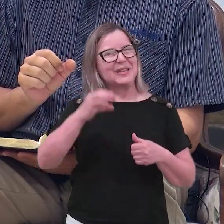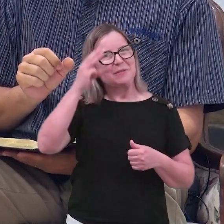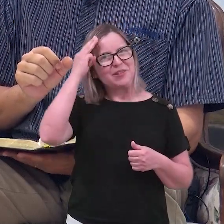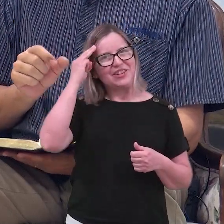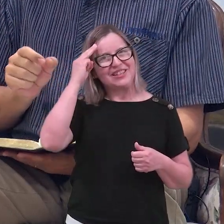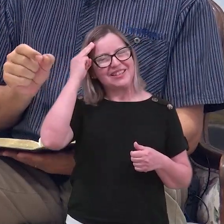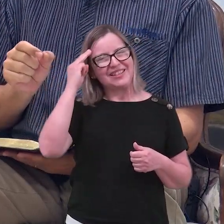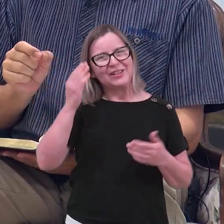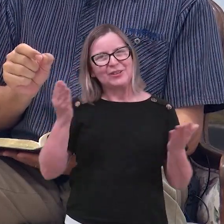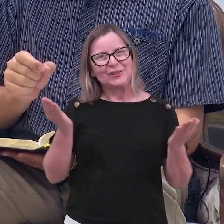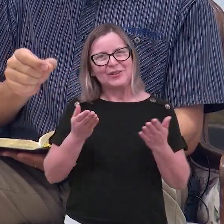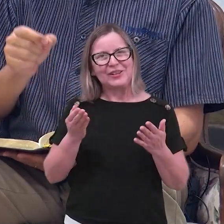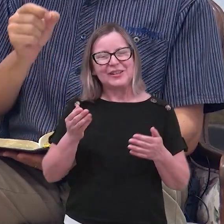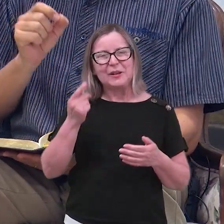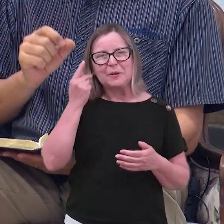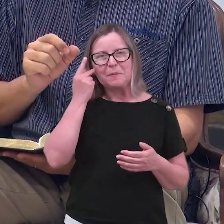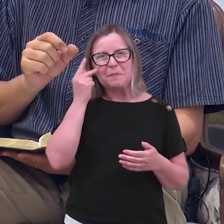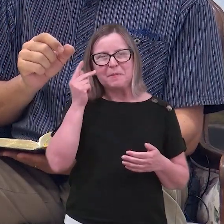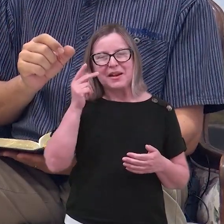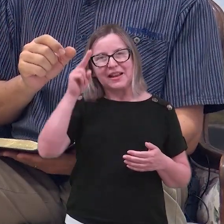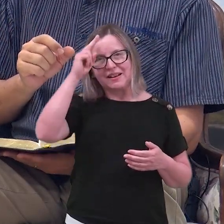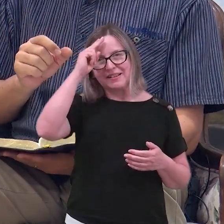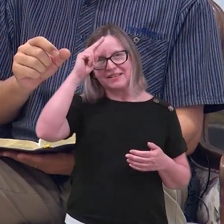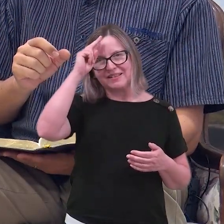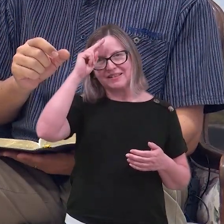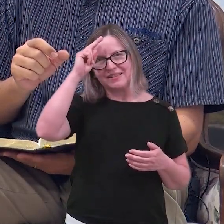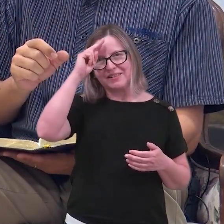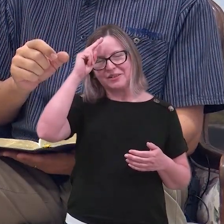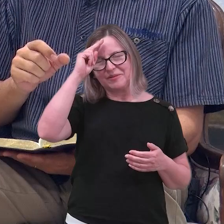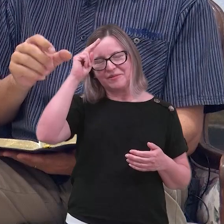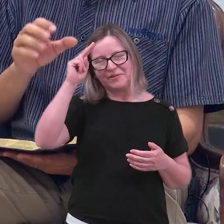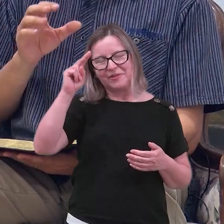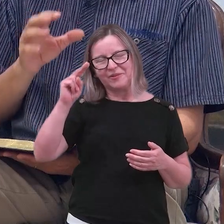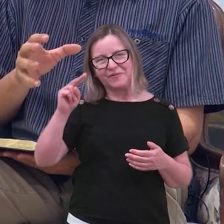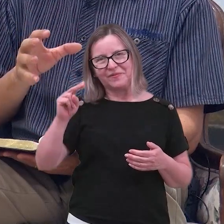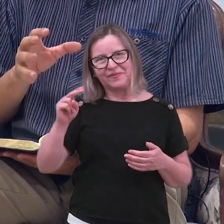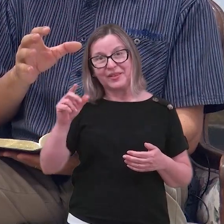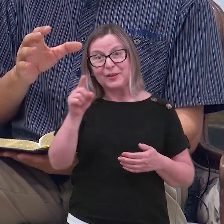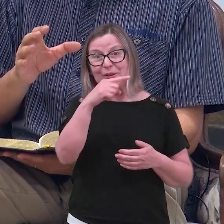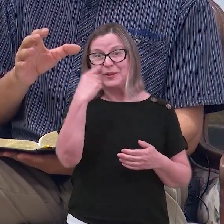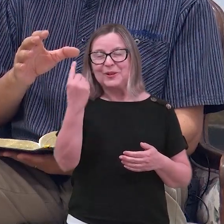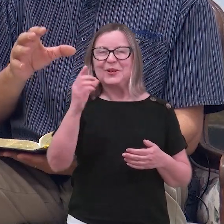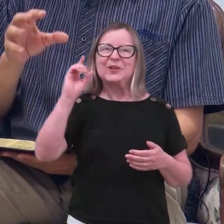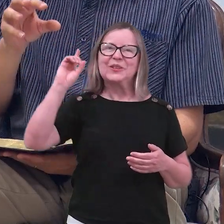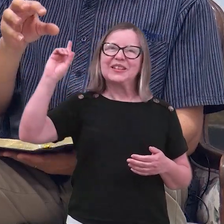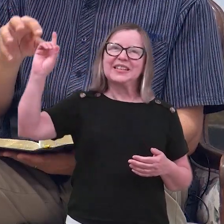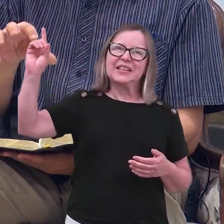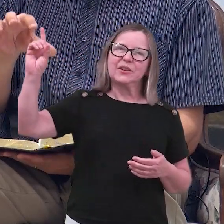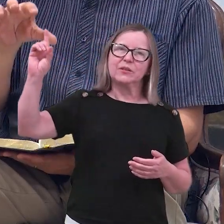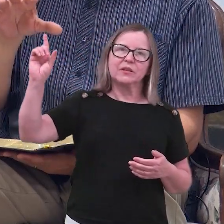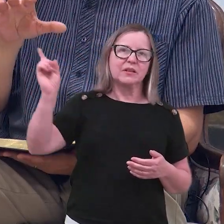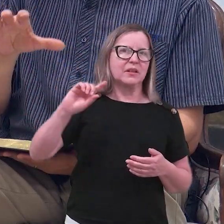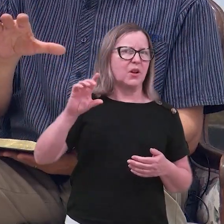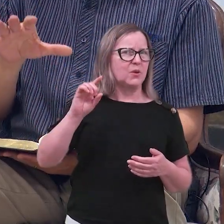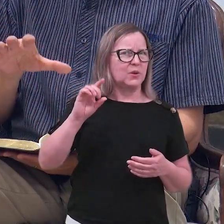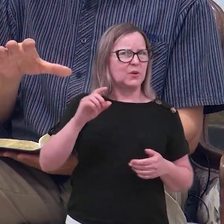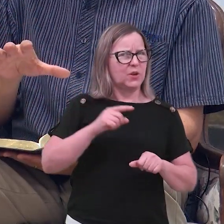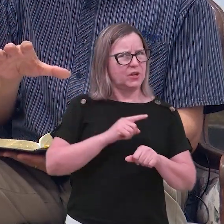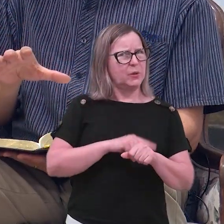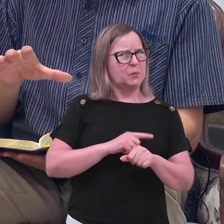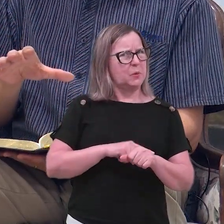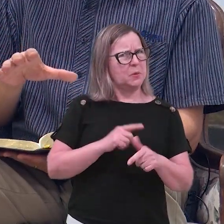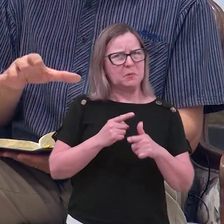hoje para também trazer à memória de que o nosso Deus não é Deus somente dos momentos